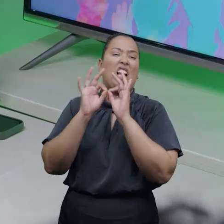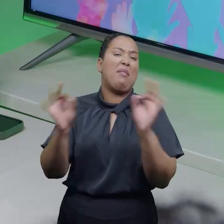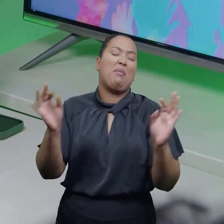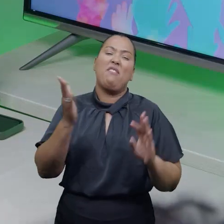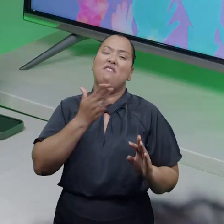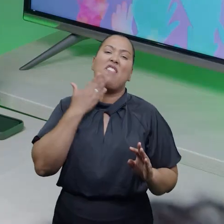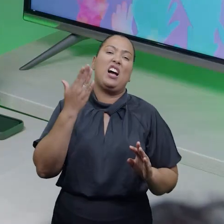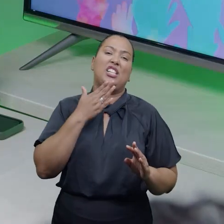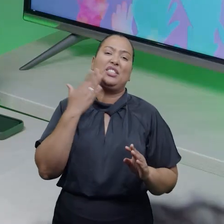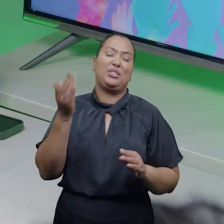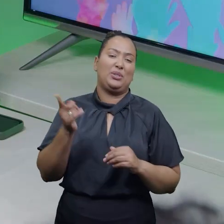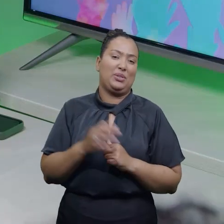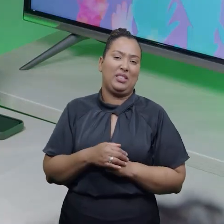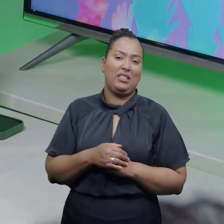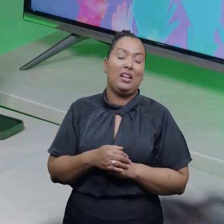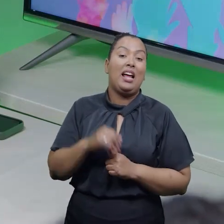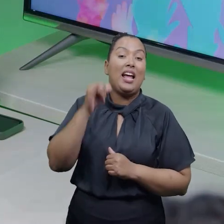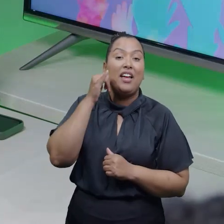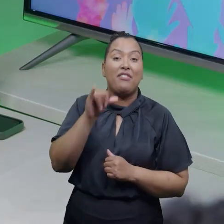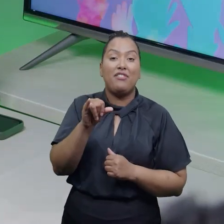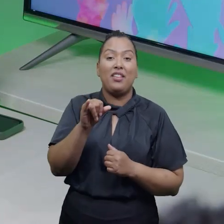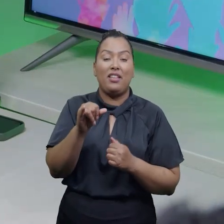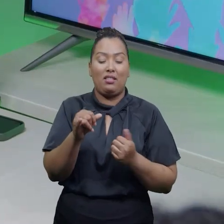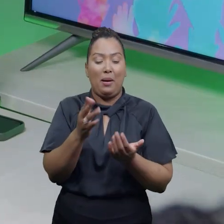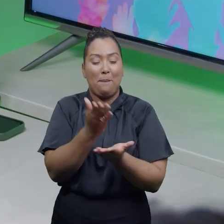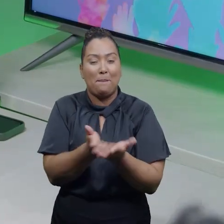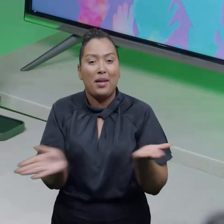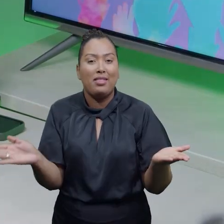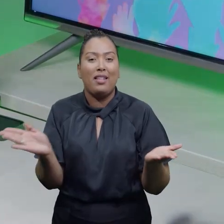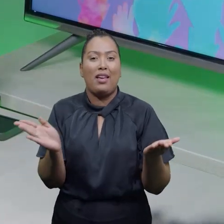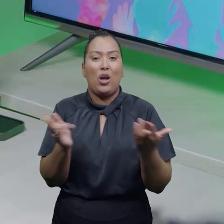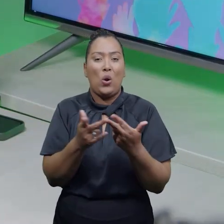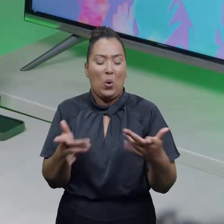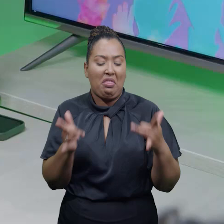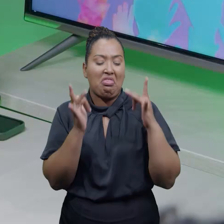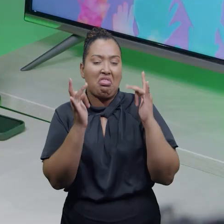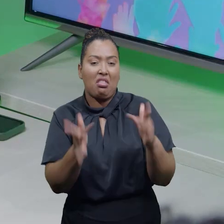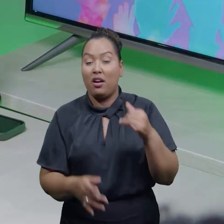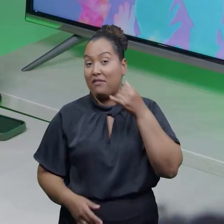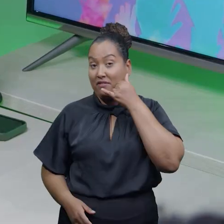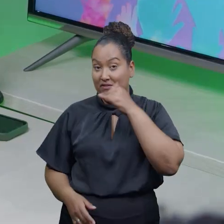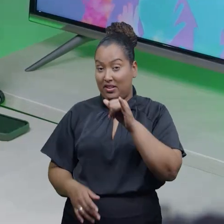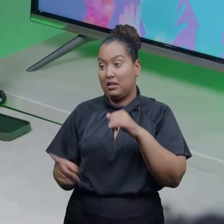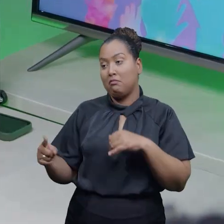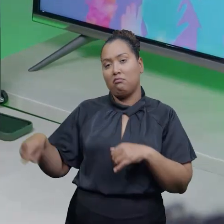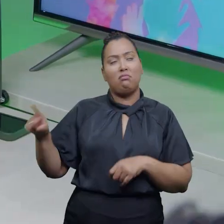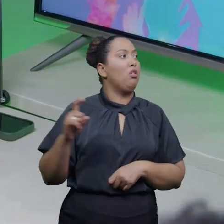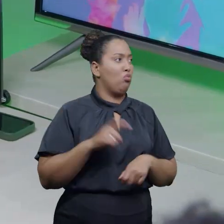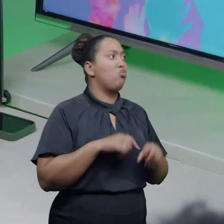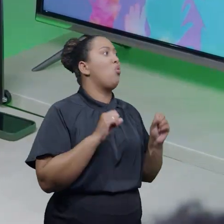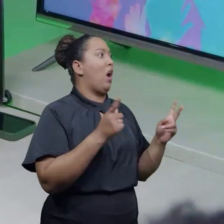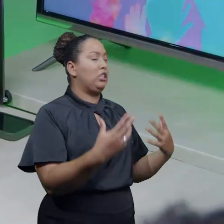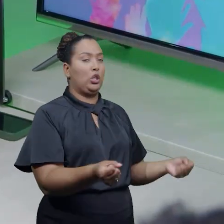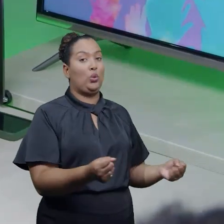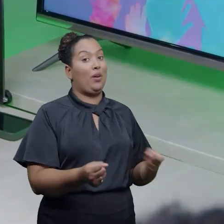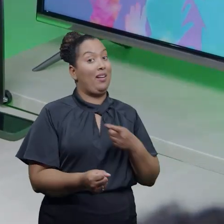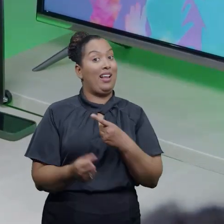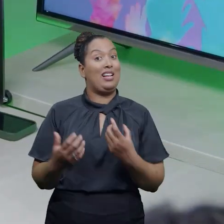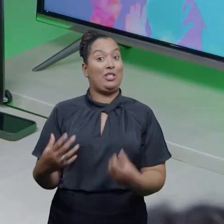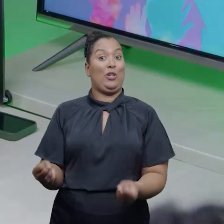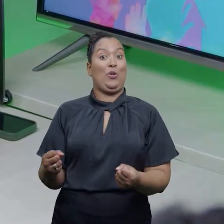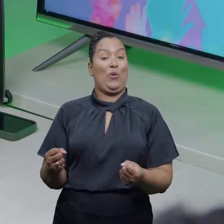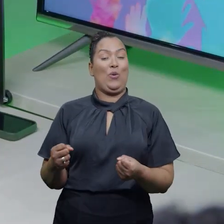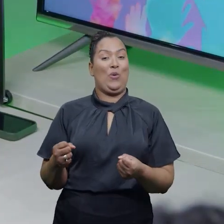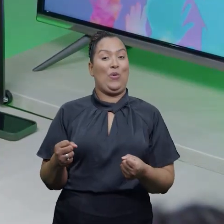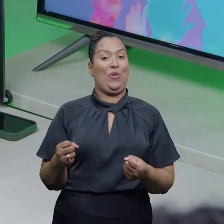muito simples de fazer, mas que evita desperdício. E a recomendação foi acolhida de imediato pela